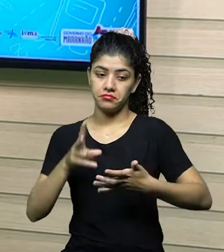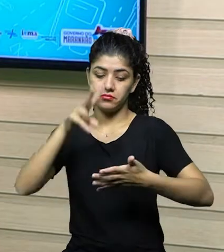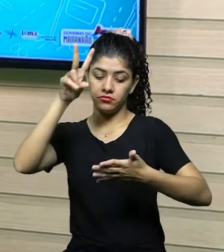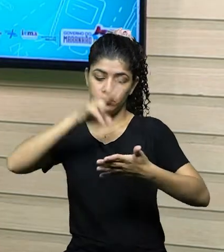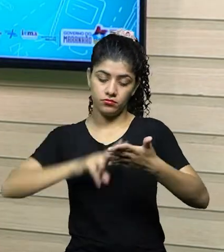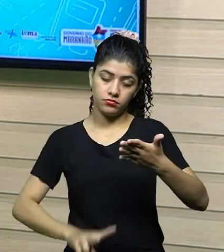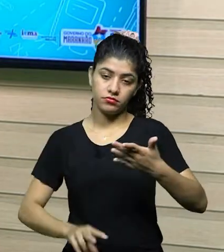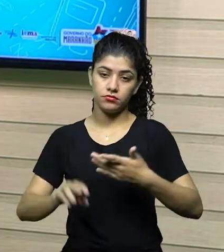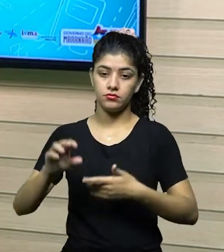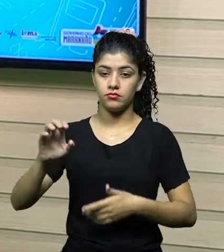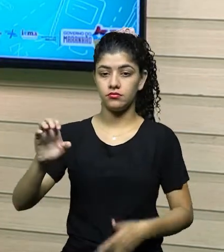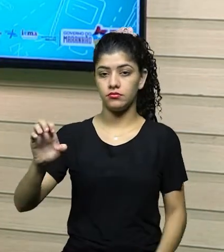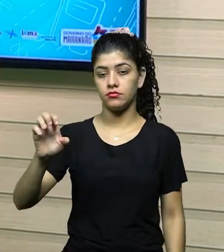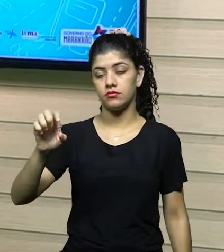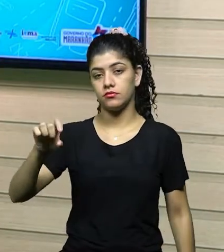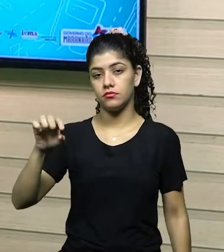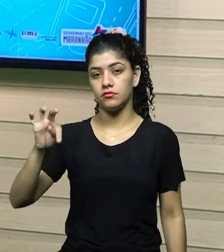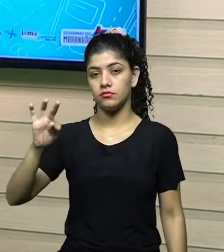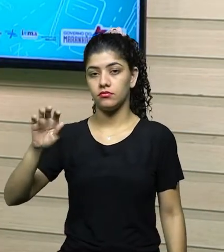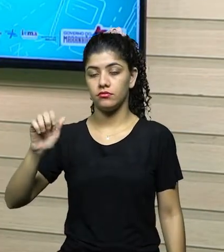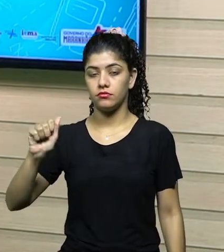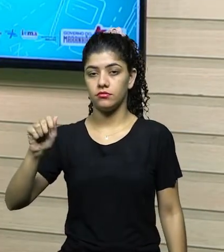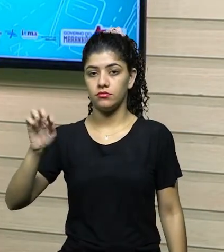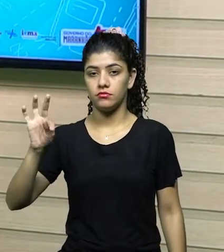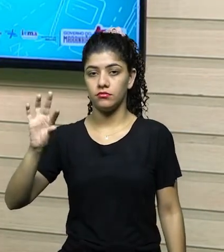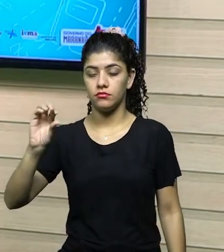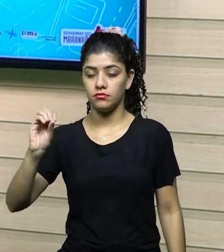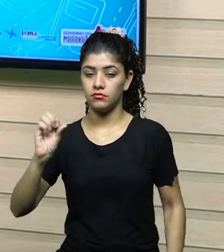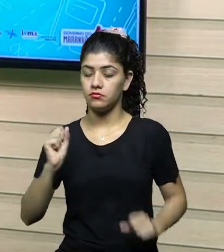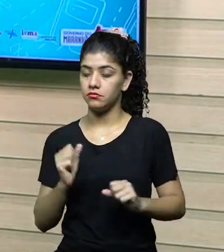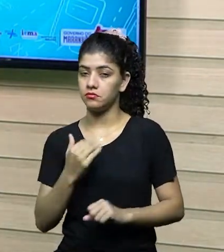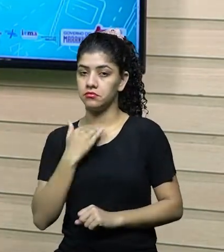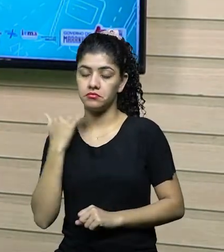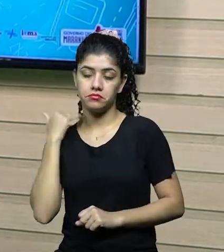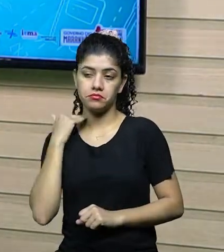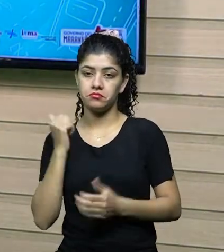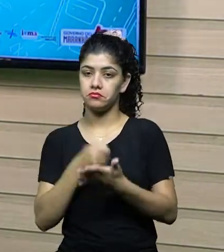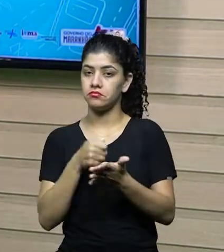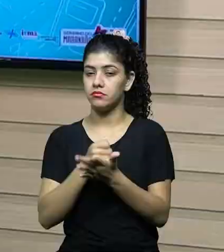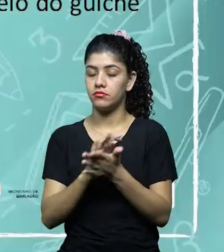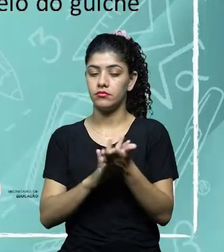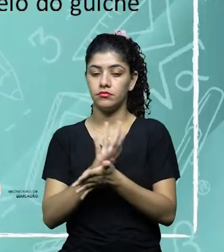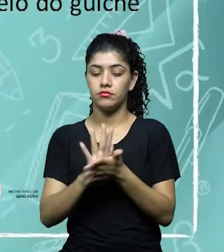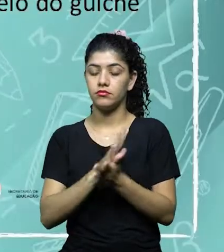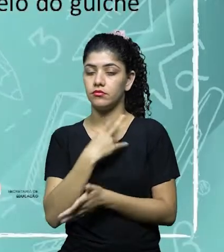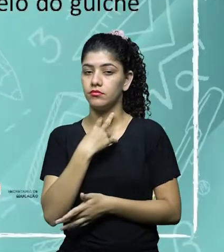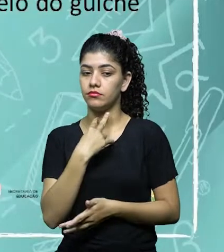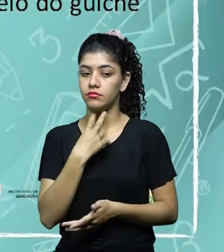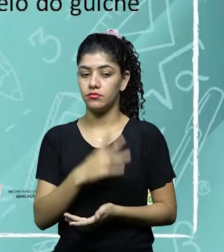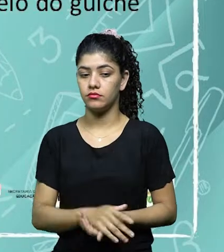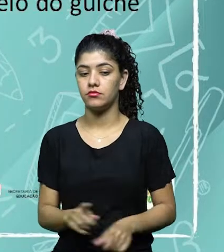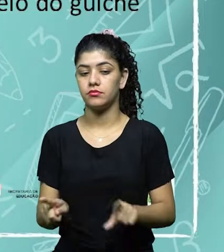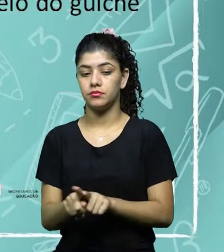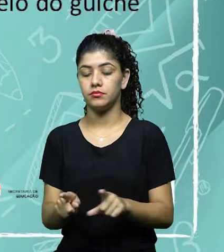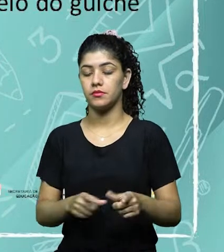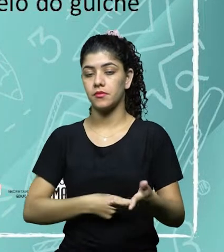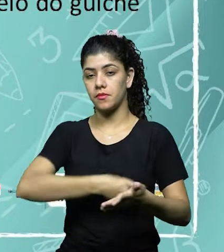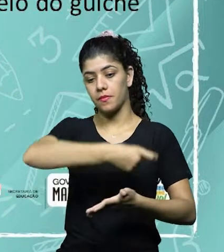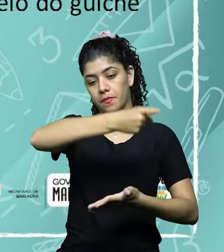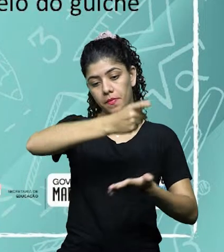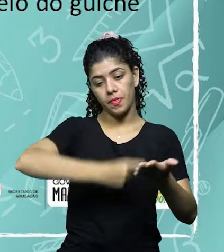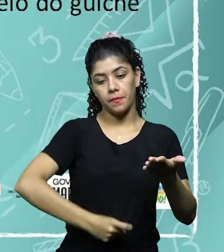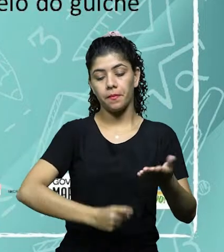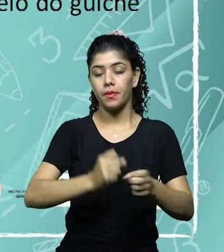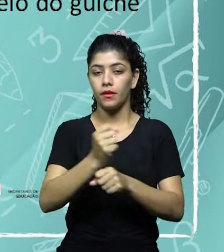meu extrato lá no aplicativo eletrônico, eu posso olhar e o banco não vai poder me cobrar por isso. Fornecimento anual de